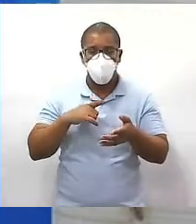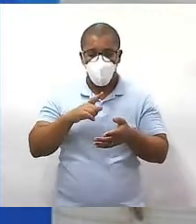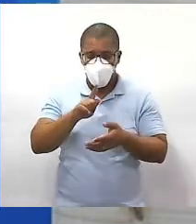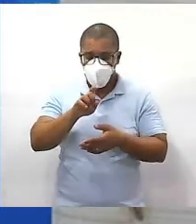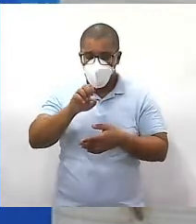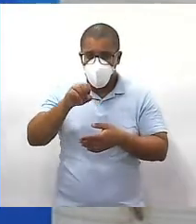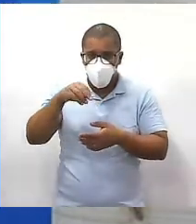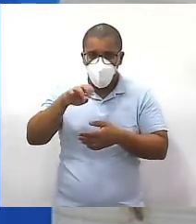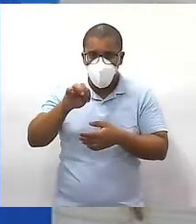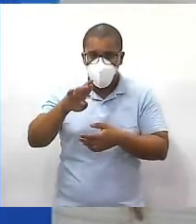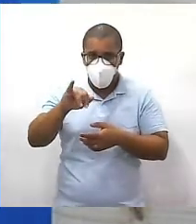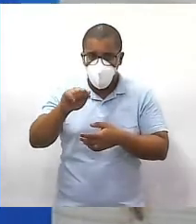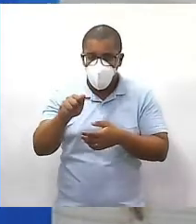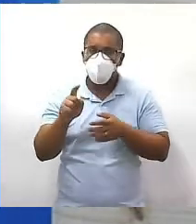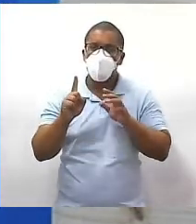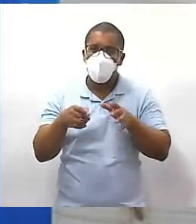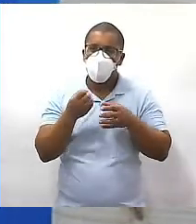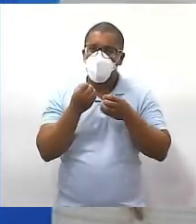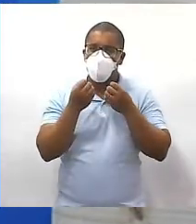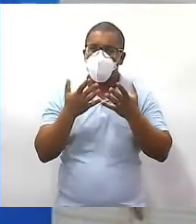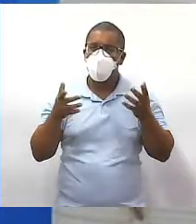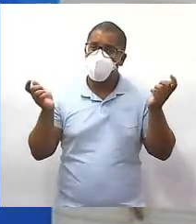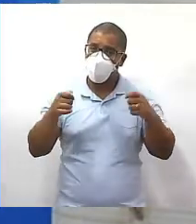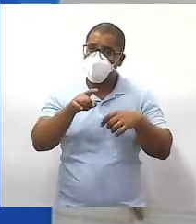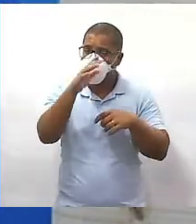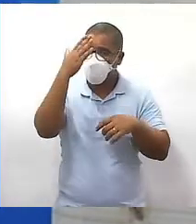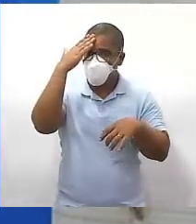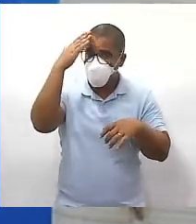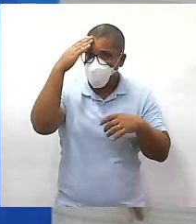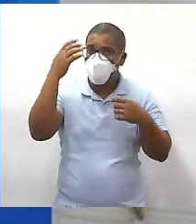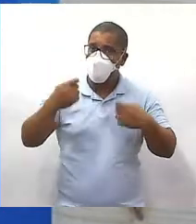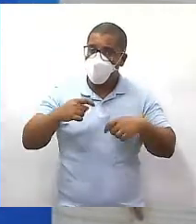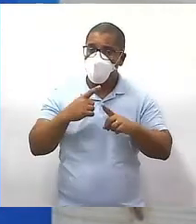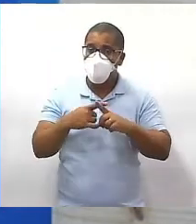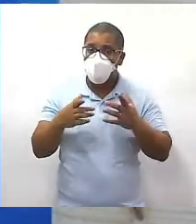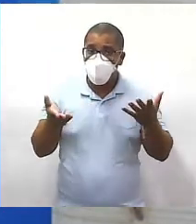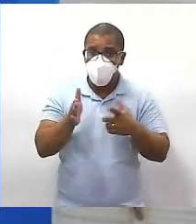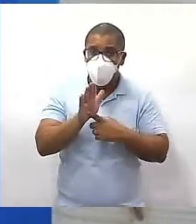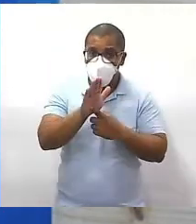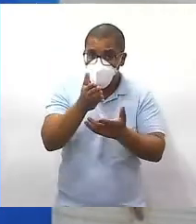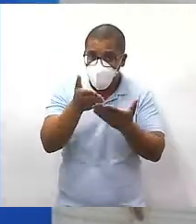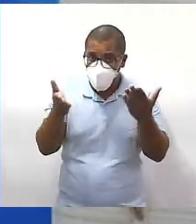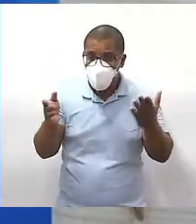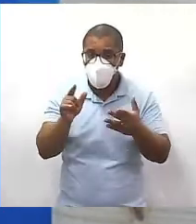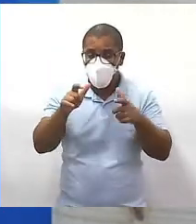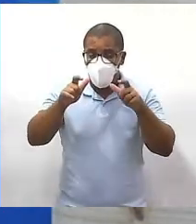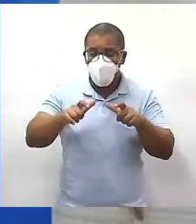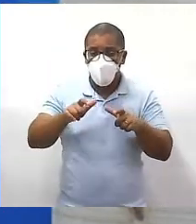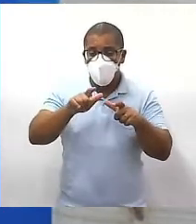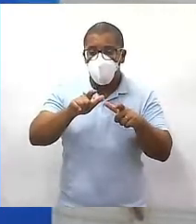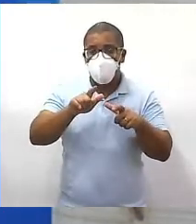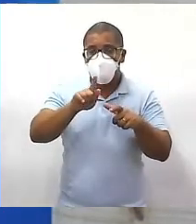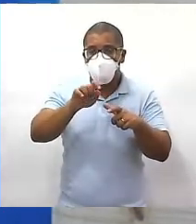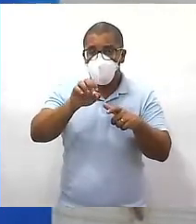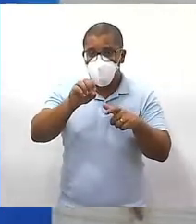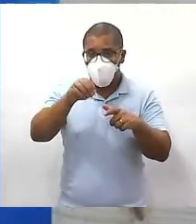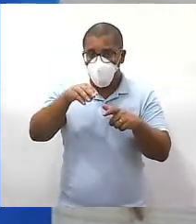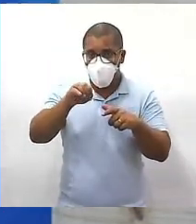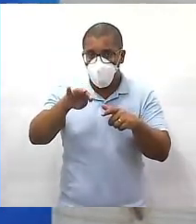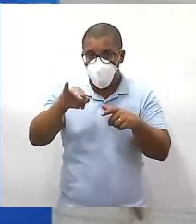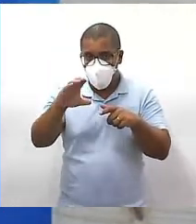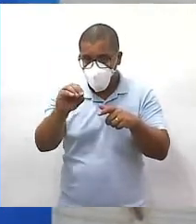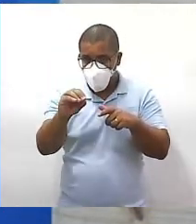uma forma muito boa, e é bom que você saiba disso, porque agora a gente está mostrando para vocês lugar geométrico, falando